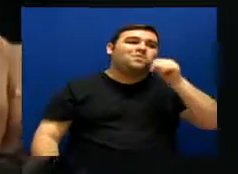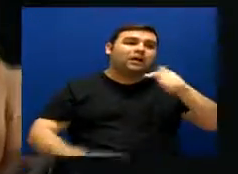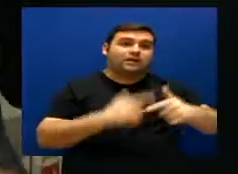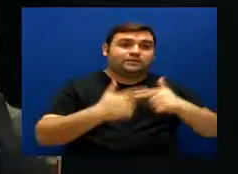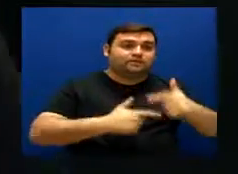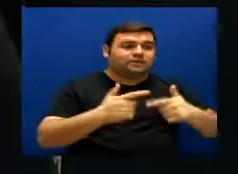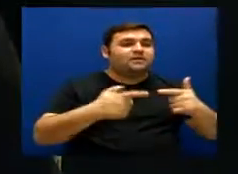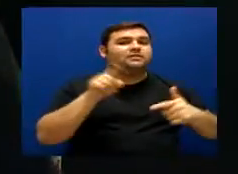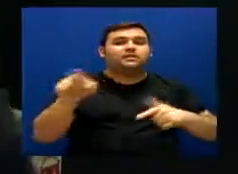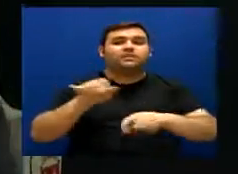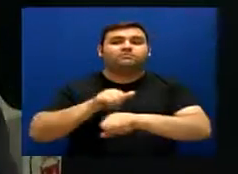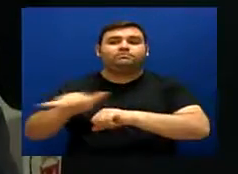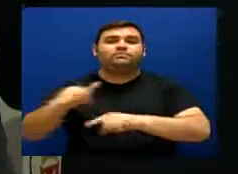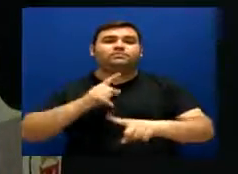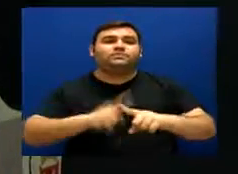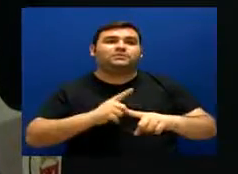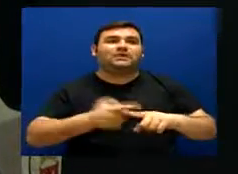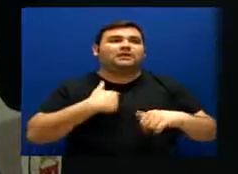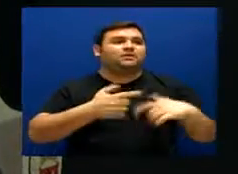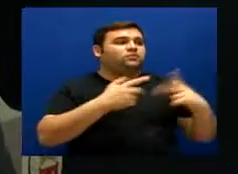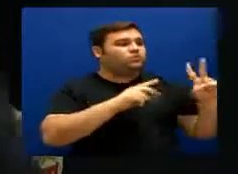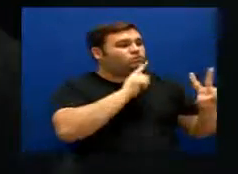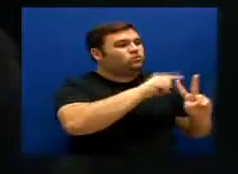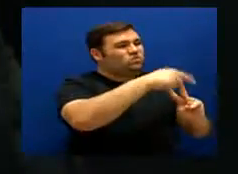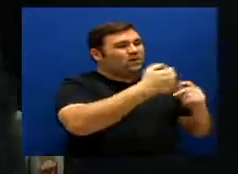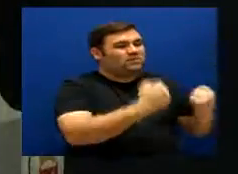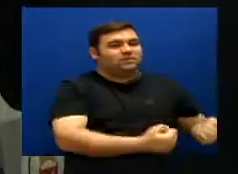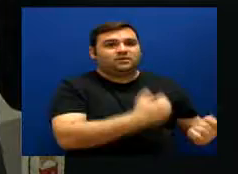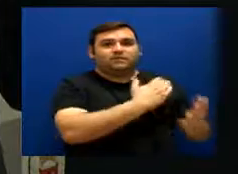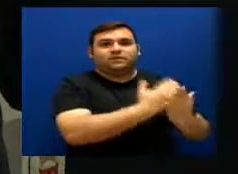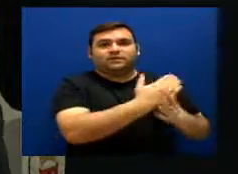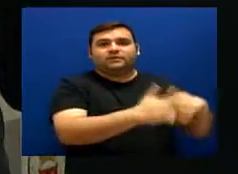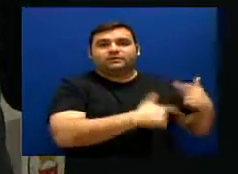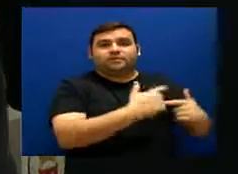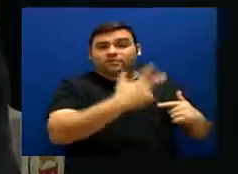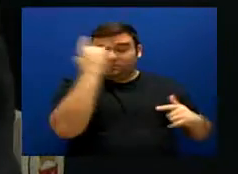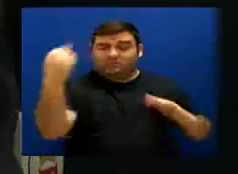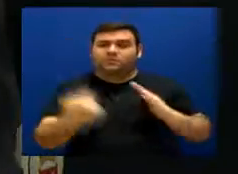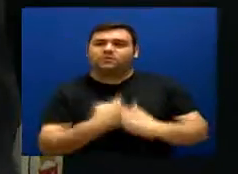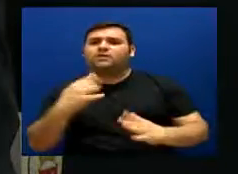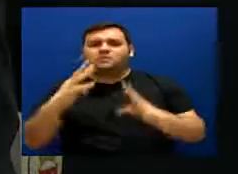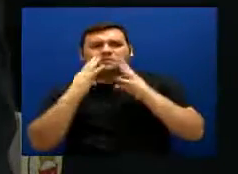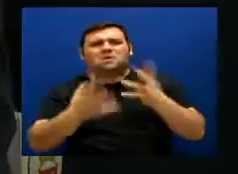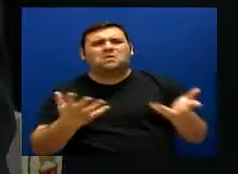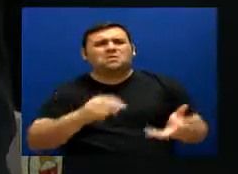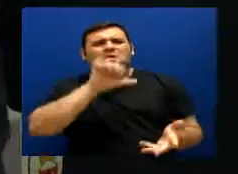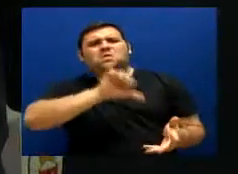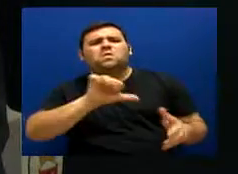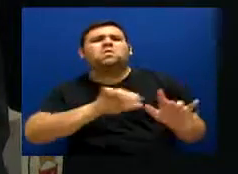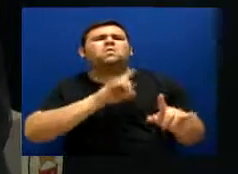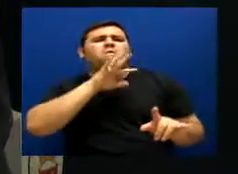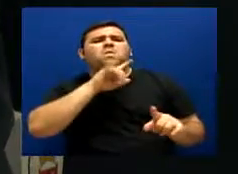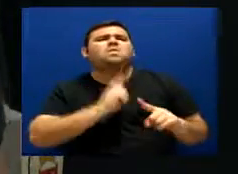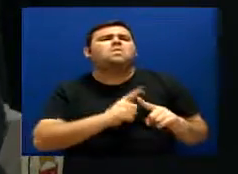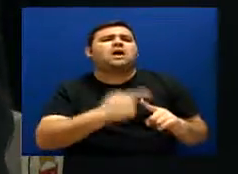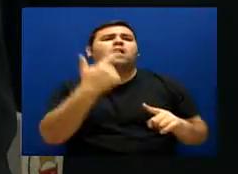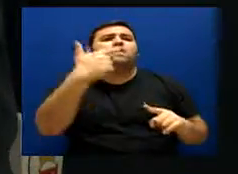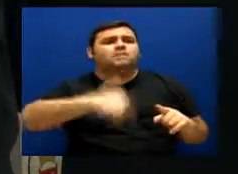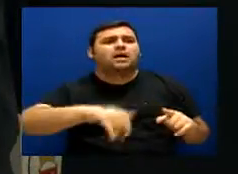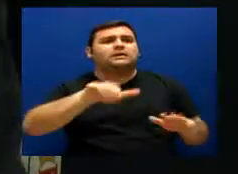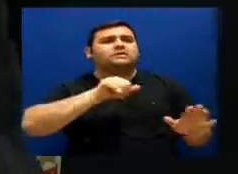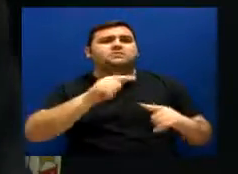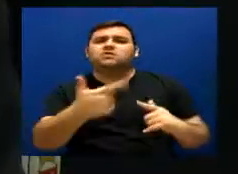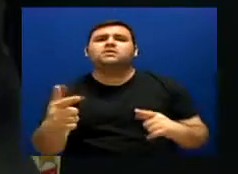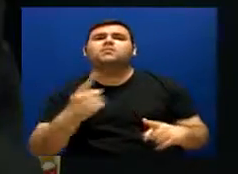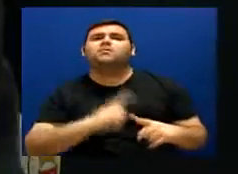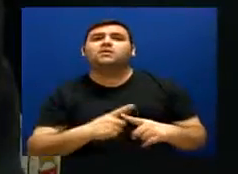faltar ao trabalho, sobrecarreguei duas. Pacientes perguntaram, Hélio, o atendimento hoje está ruim, por que vocês não contratam mais